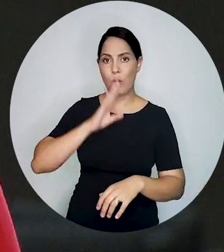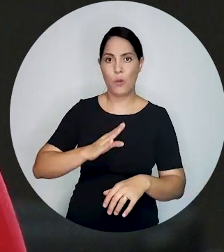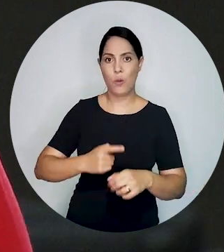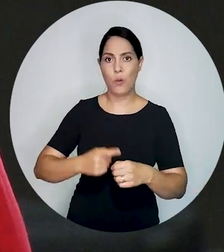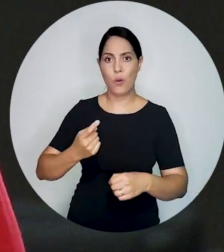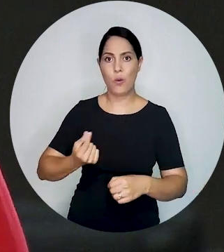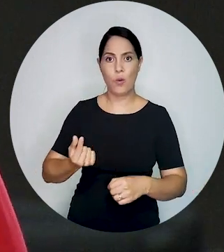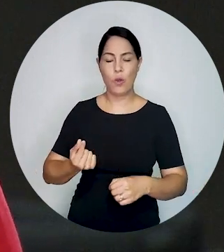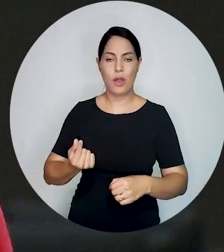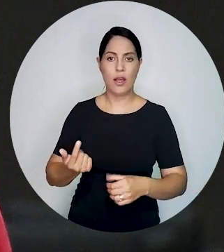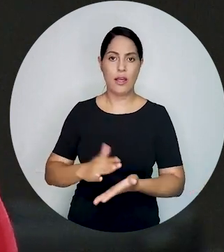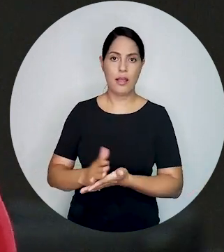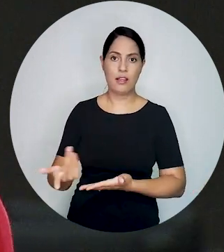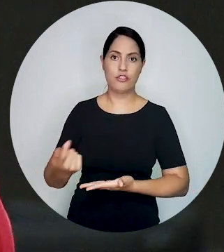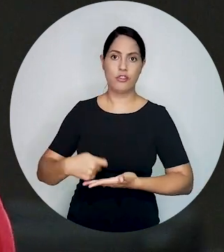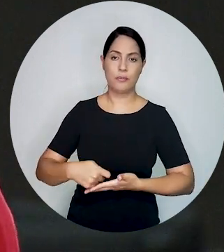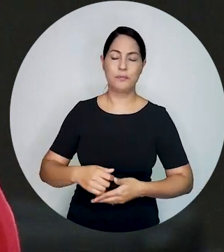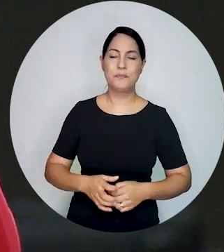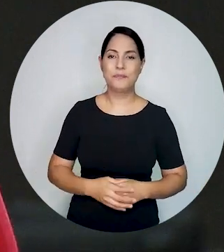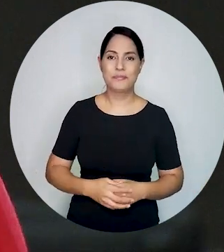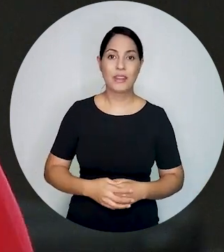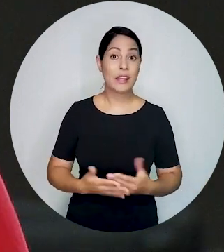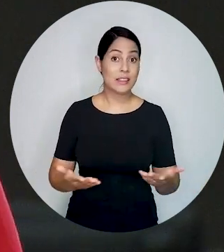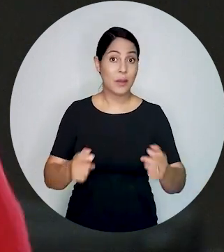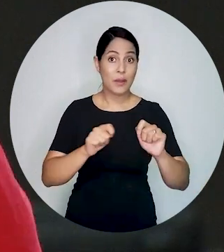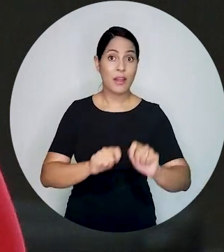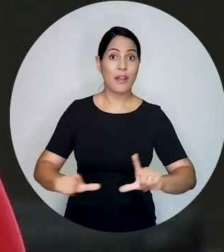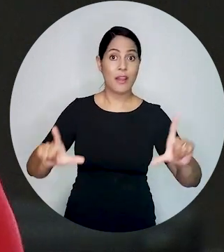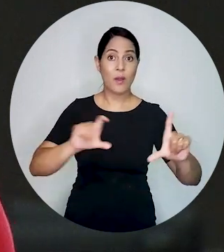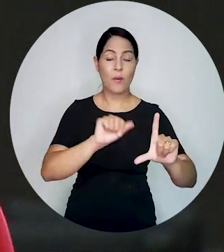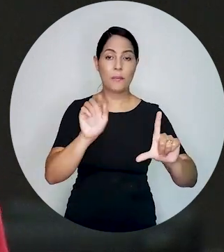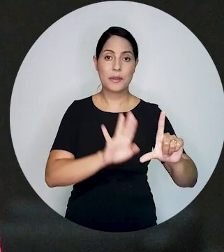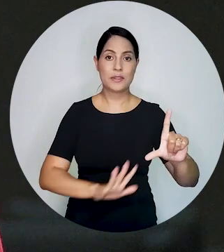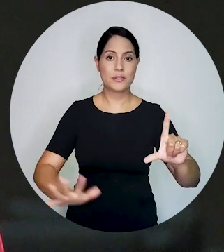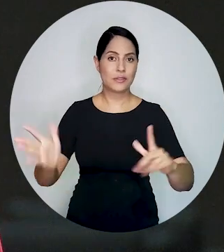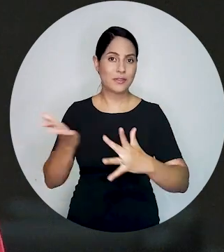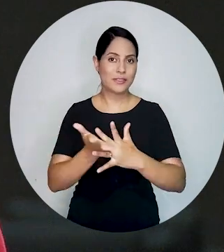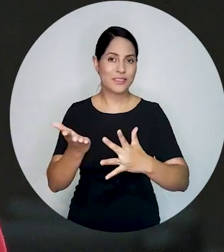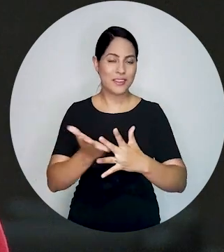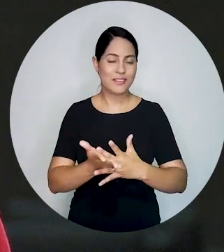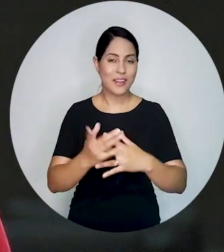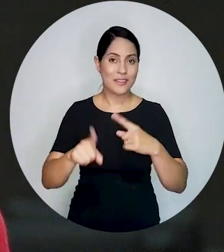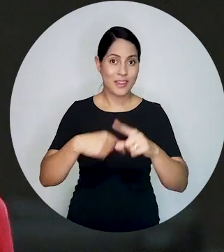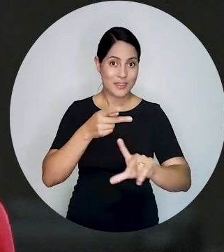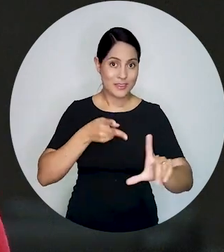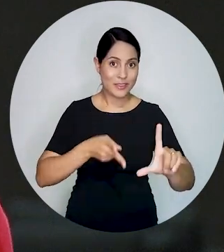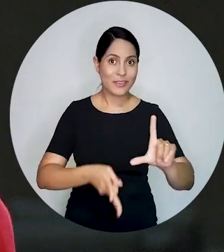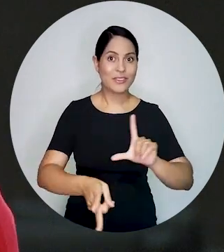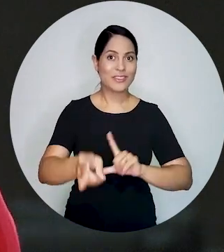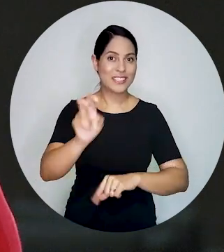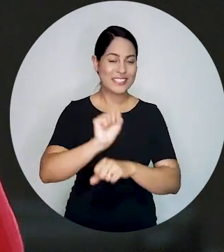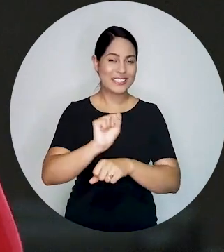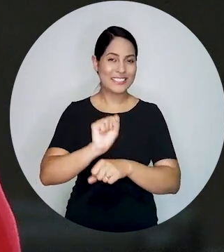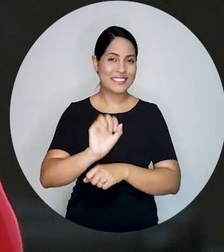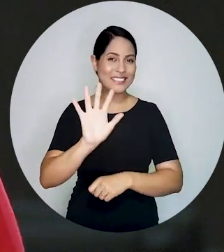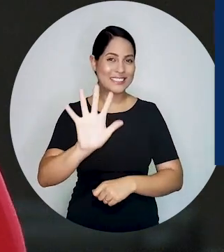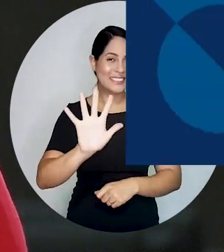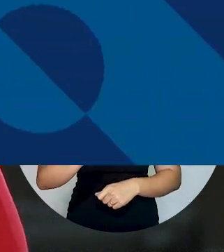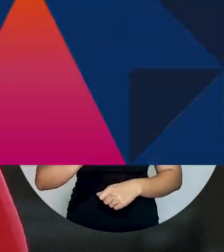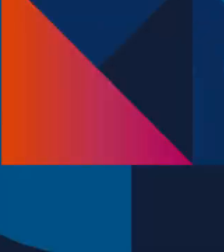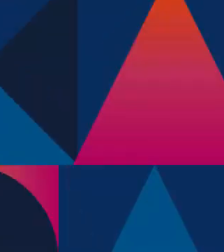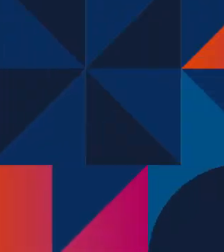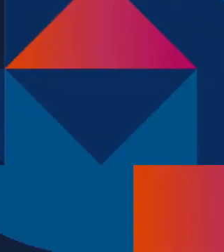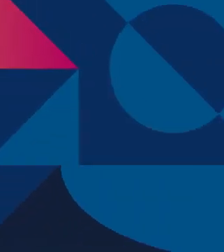para um breve intervalo e voltamos na sequência com mais OAB Nacional, edição especial de retrospectiva. Não saia